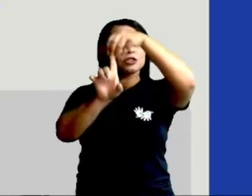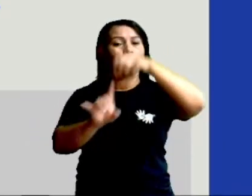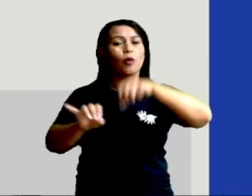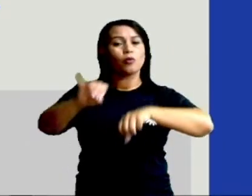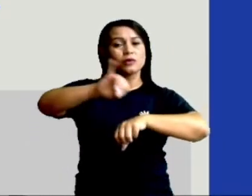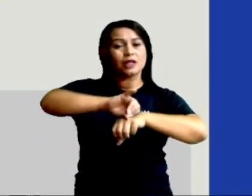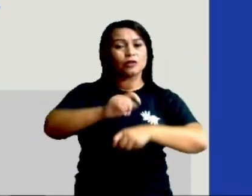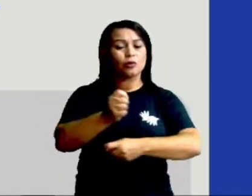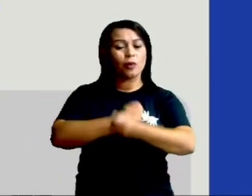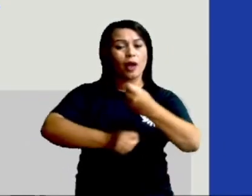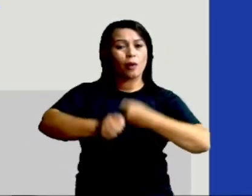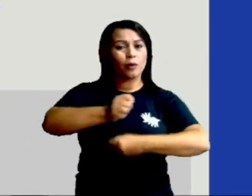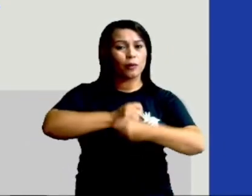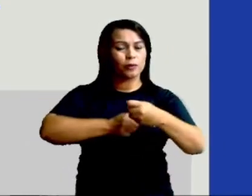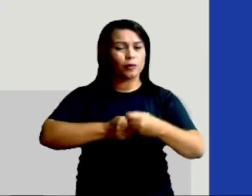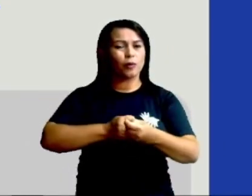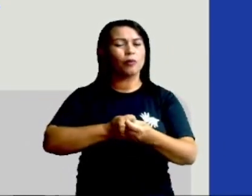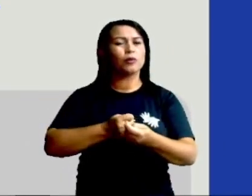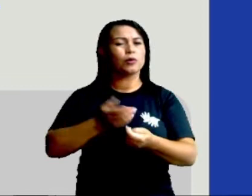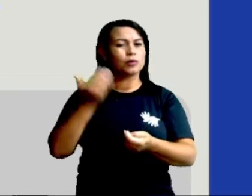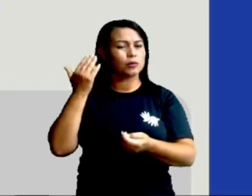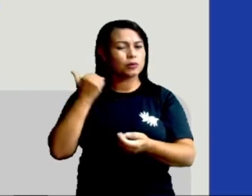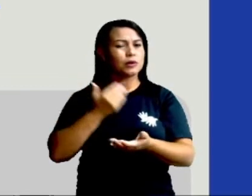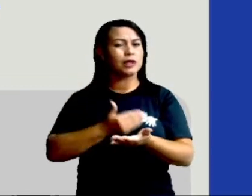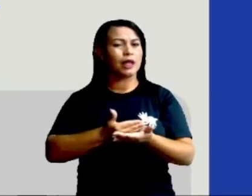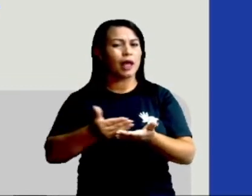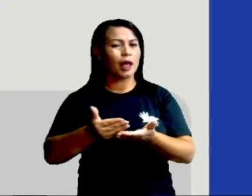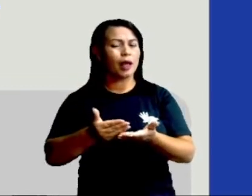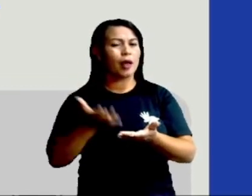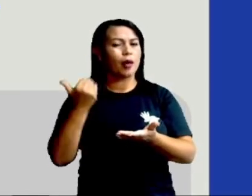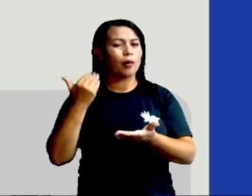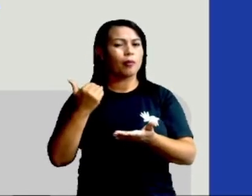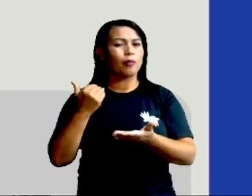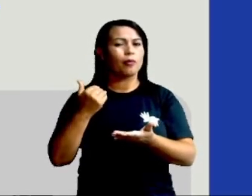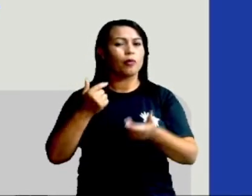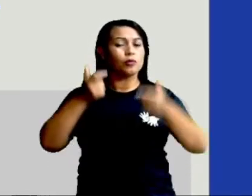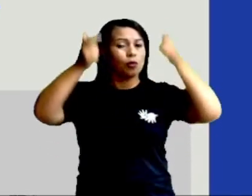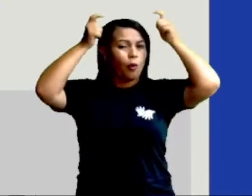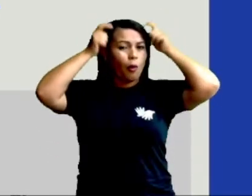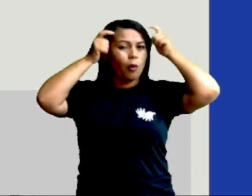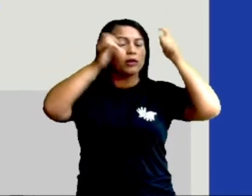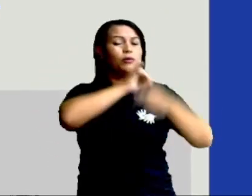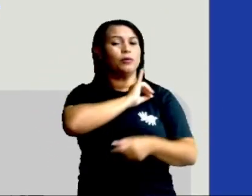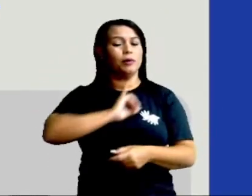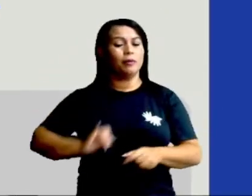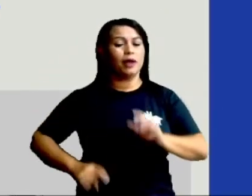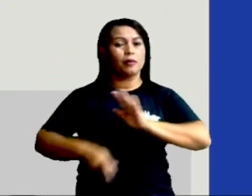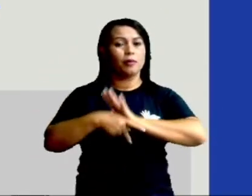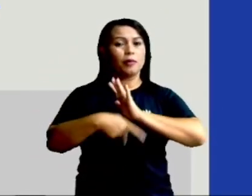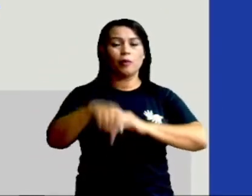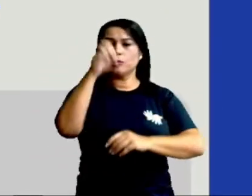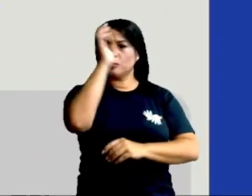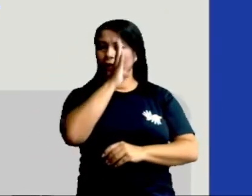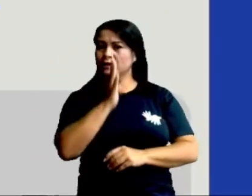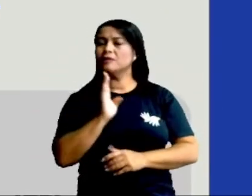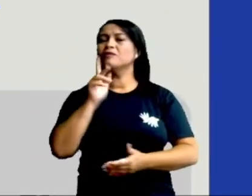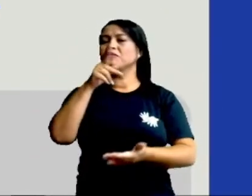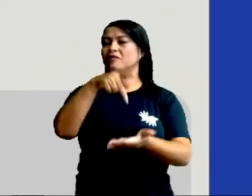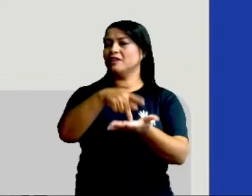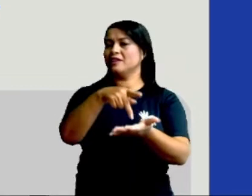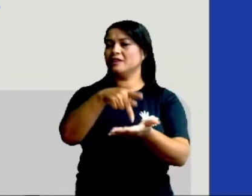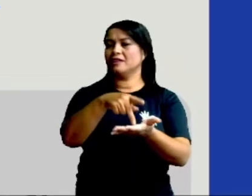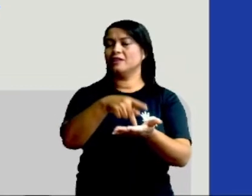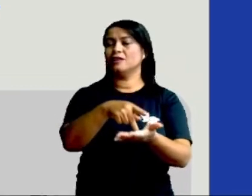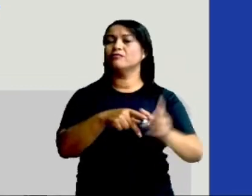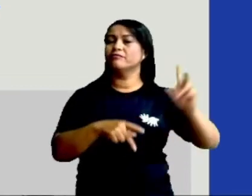centro econômico logo no período lado do período do colonial do Brasil né Então tá verdadeiro